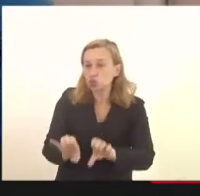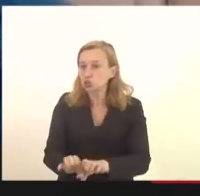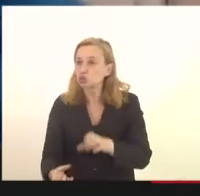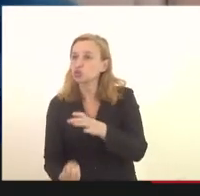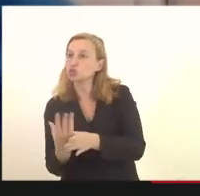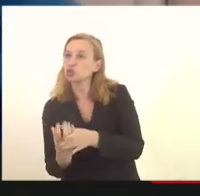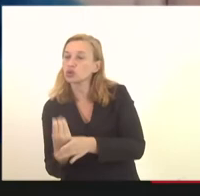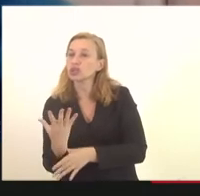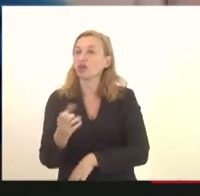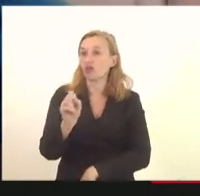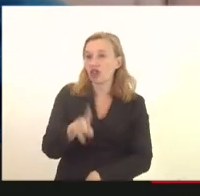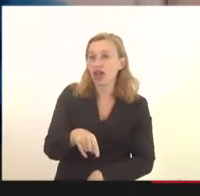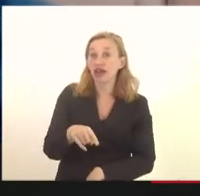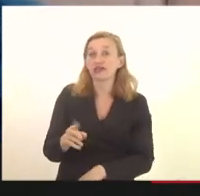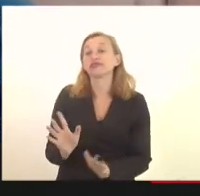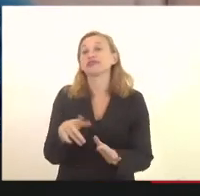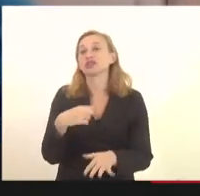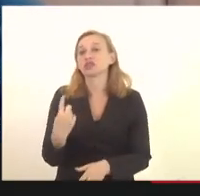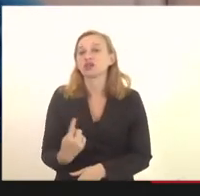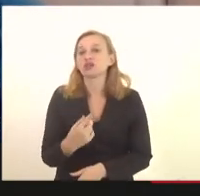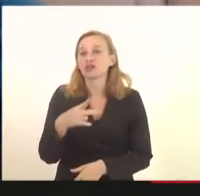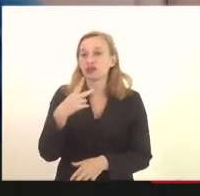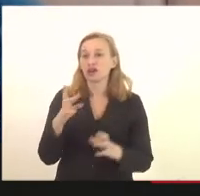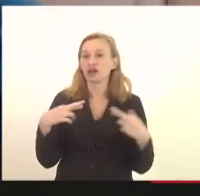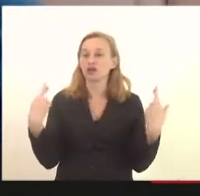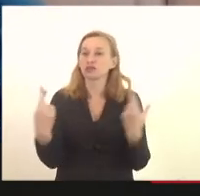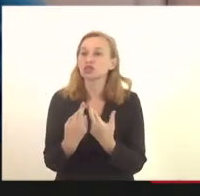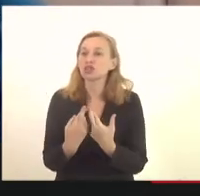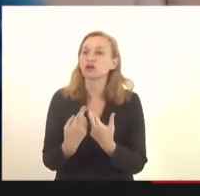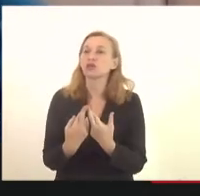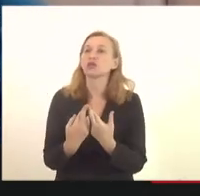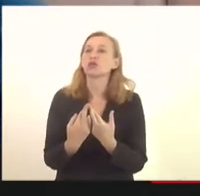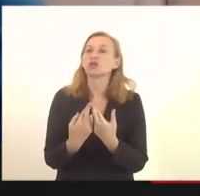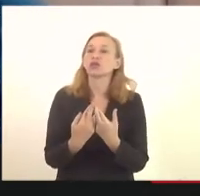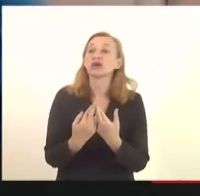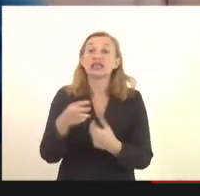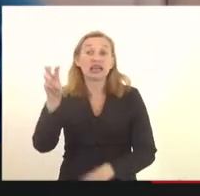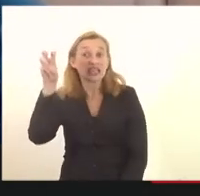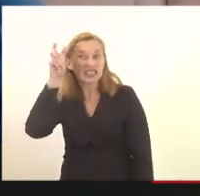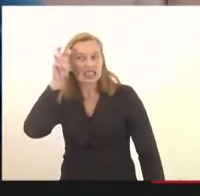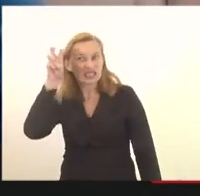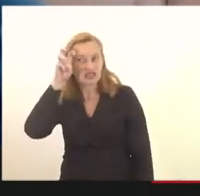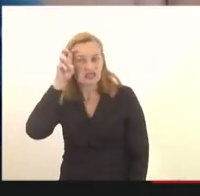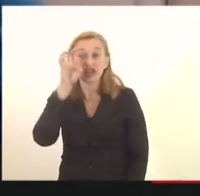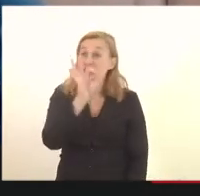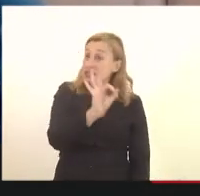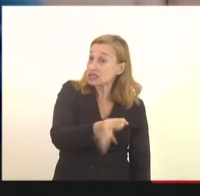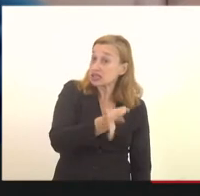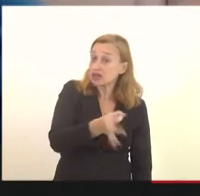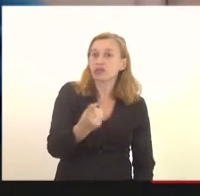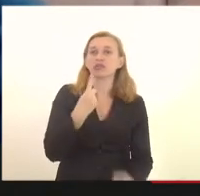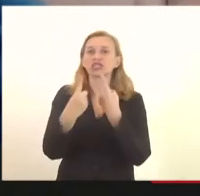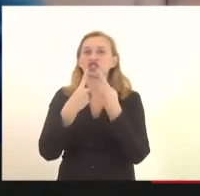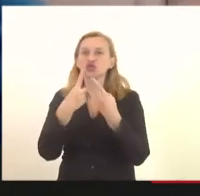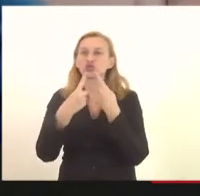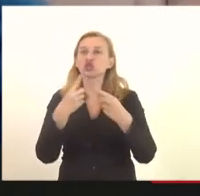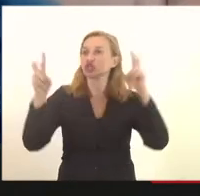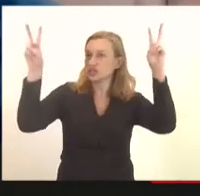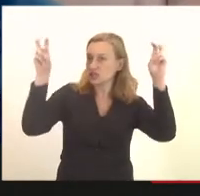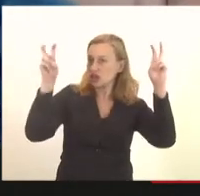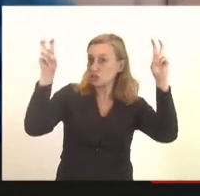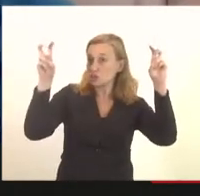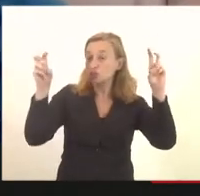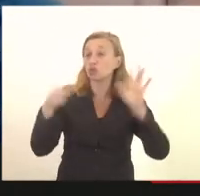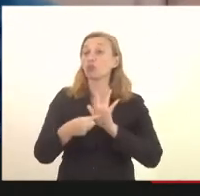Né? E, enfim, vamos ter até uma reunião com o IBP na quinta-feira, né, exatamente para estar discutindo essas coisas e